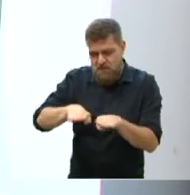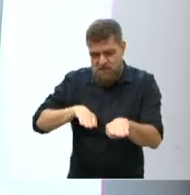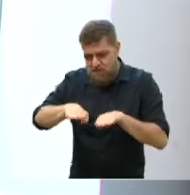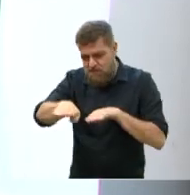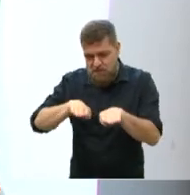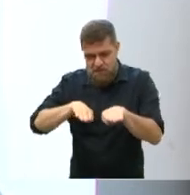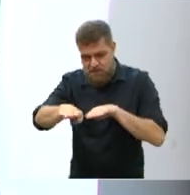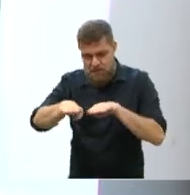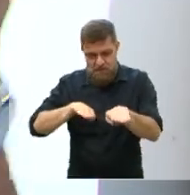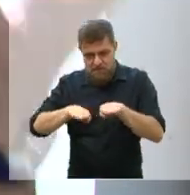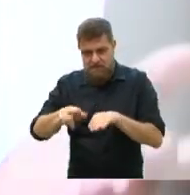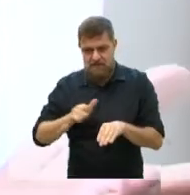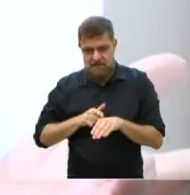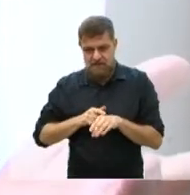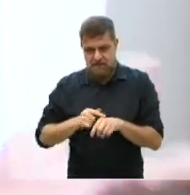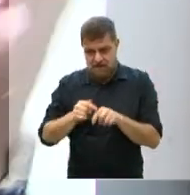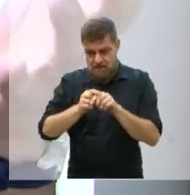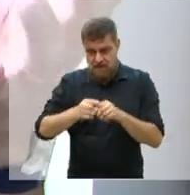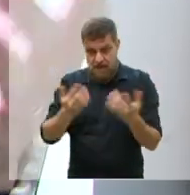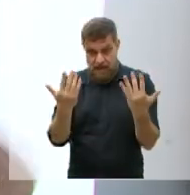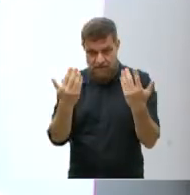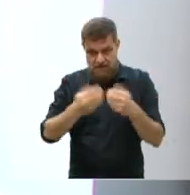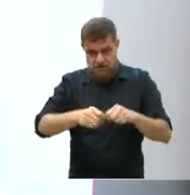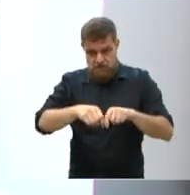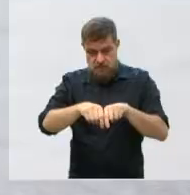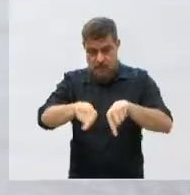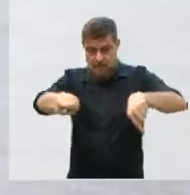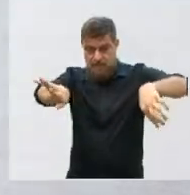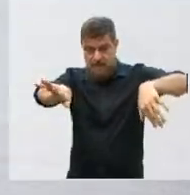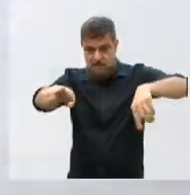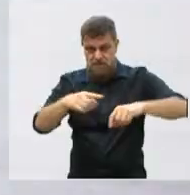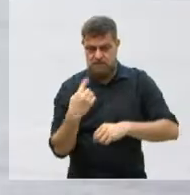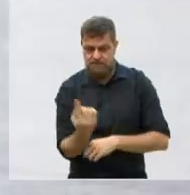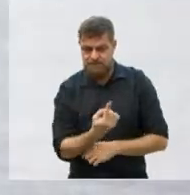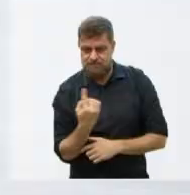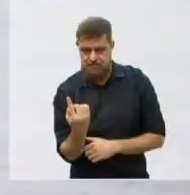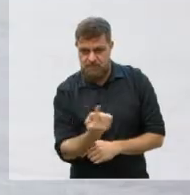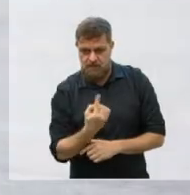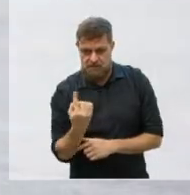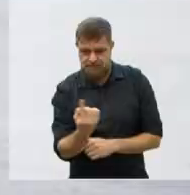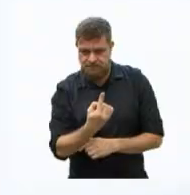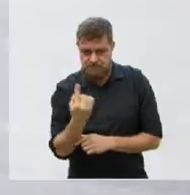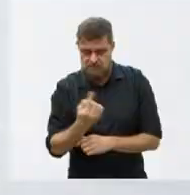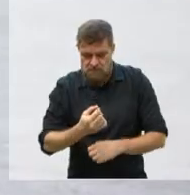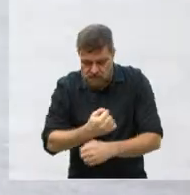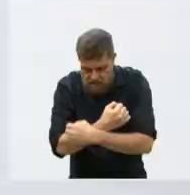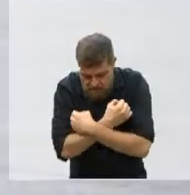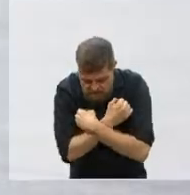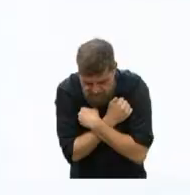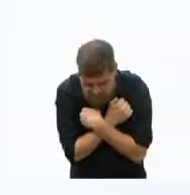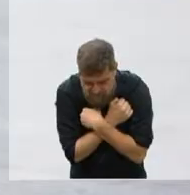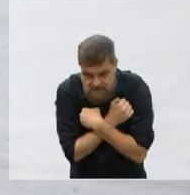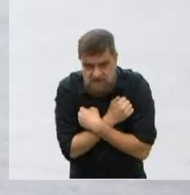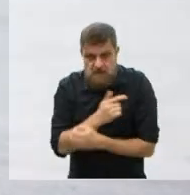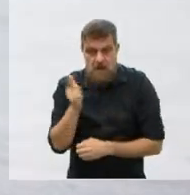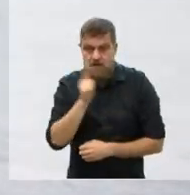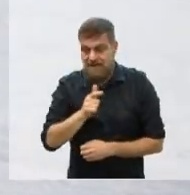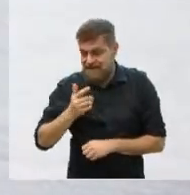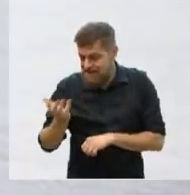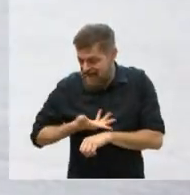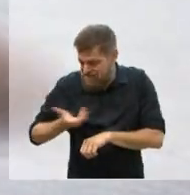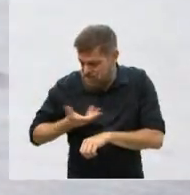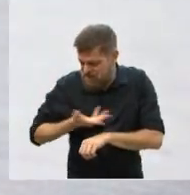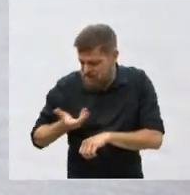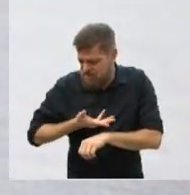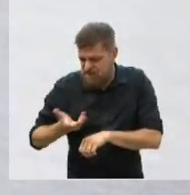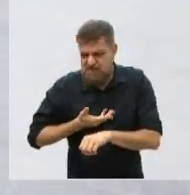zero, ela está com os braços abertos, girando devagar. Quando ela fecha os braços, ela aumenta a velocidade de giro.